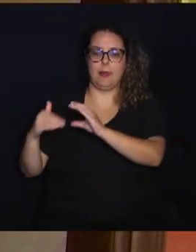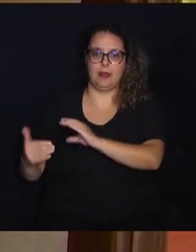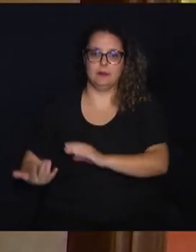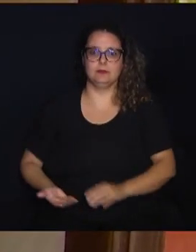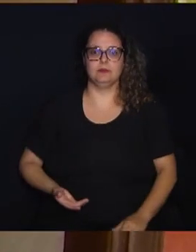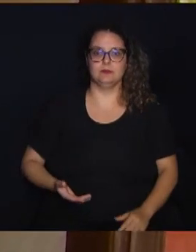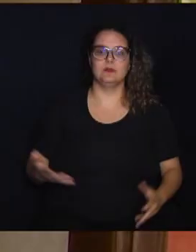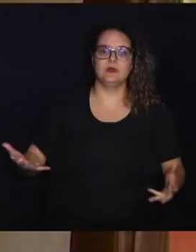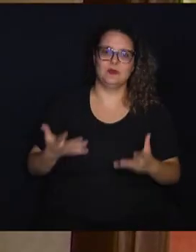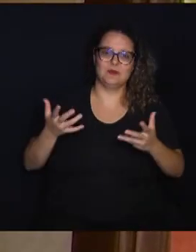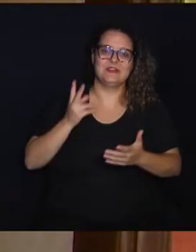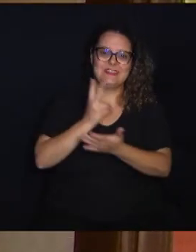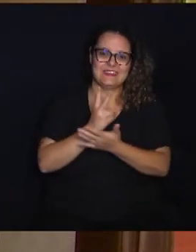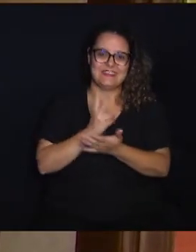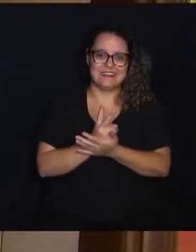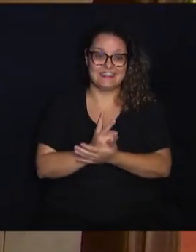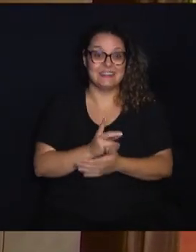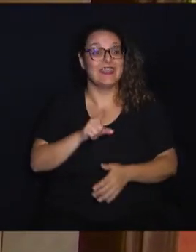me incentivam, né?